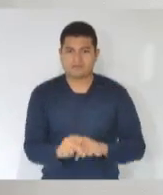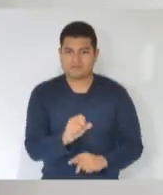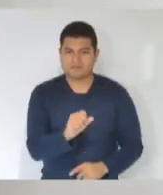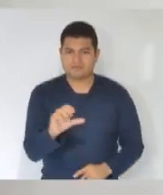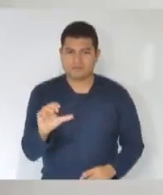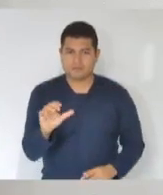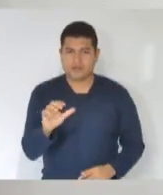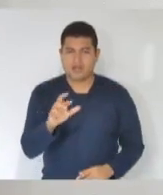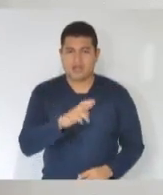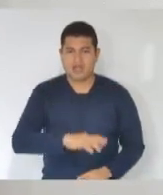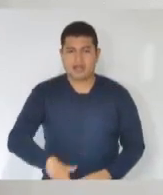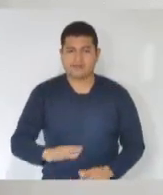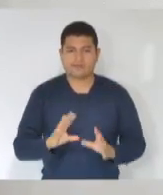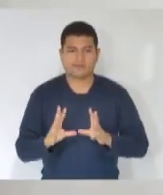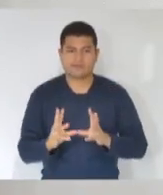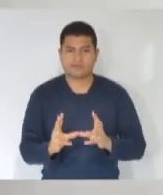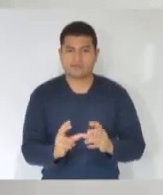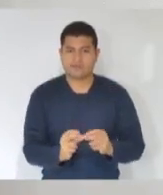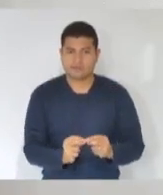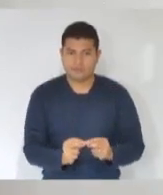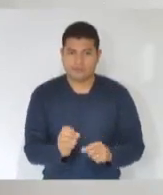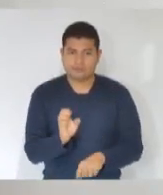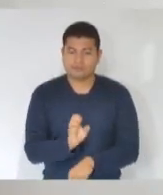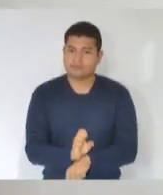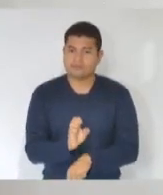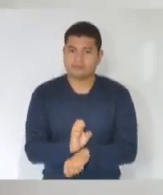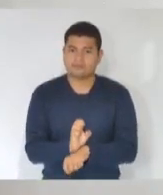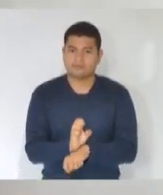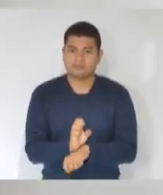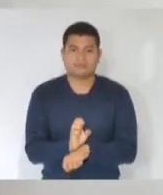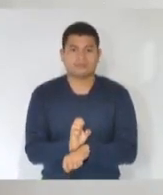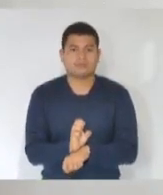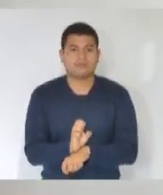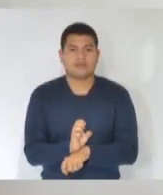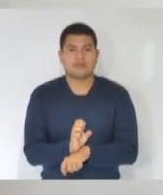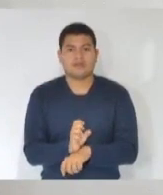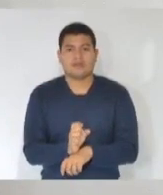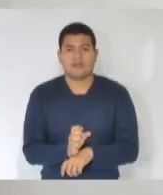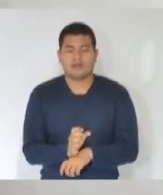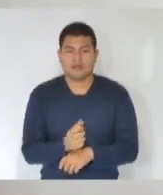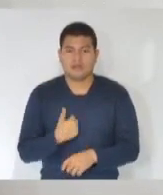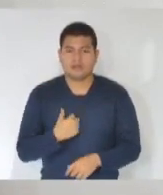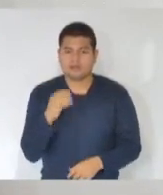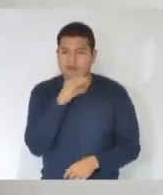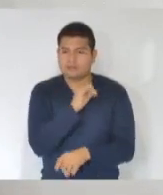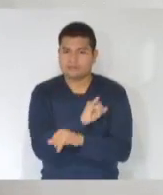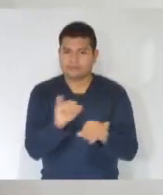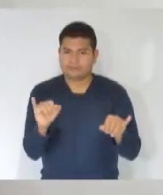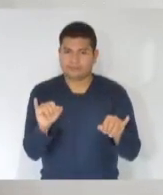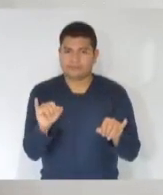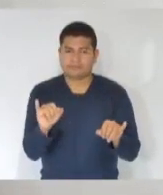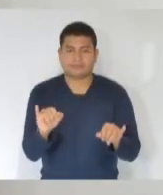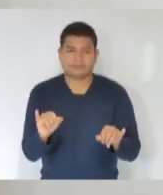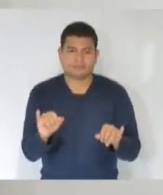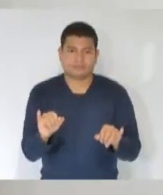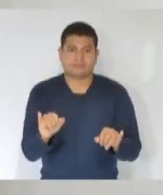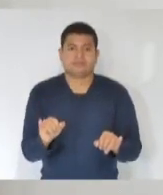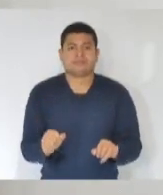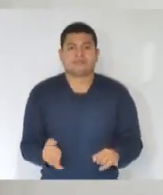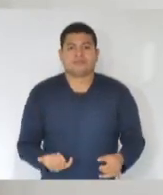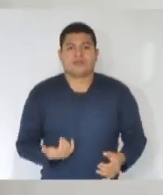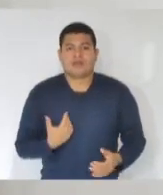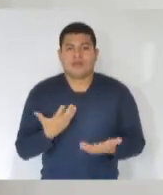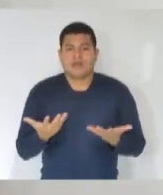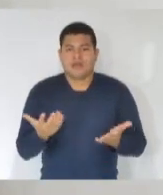regiões do nosso belo estado. Serei breve no meu pronunciamento, quero deixar registrado